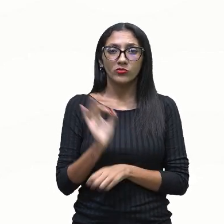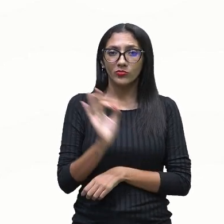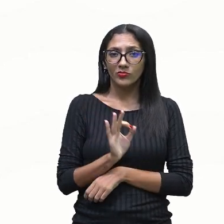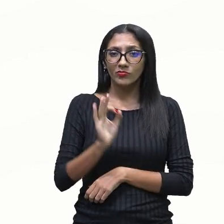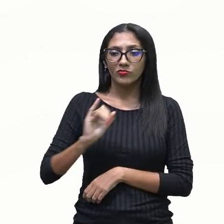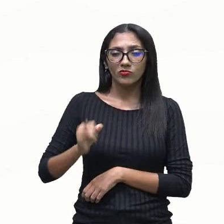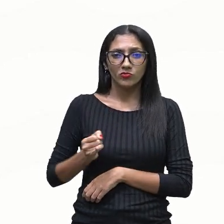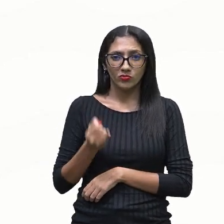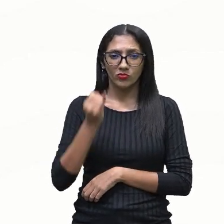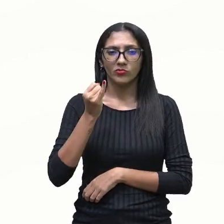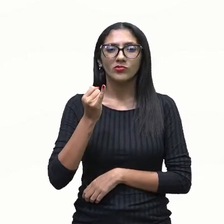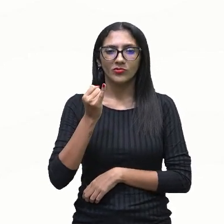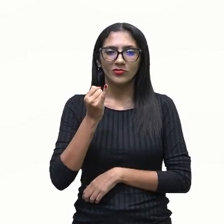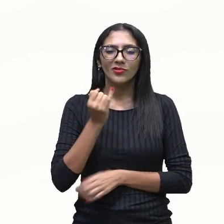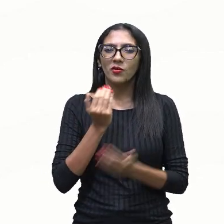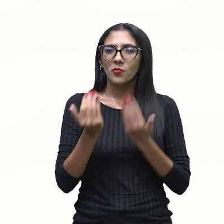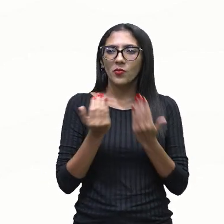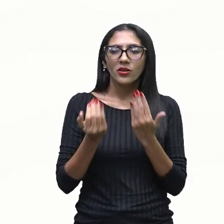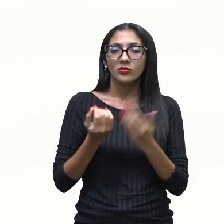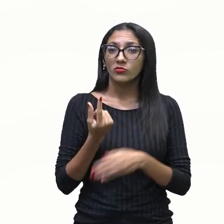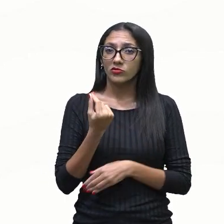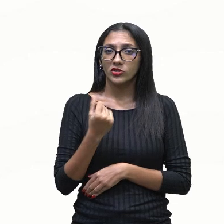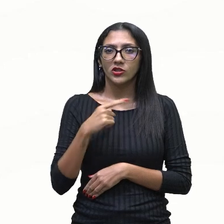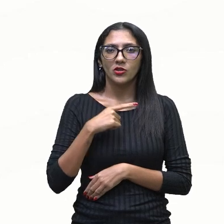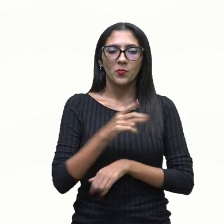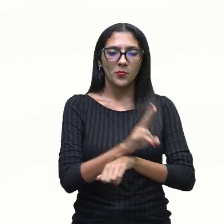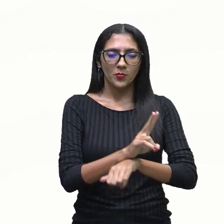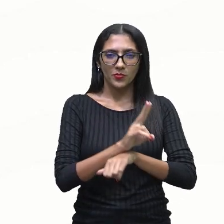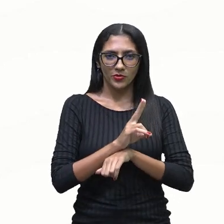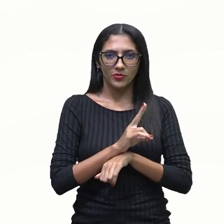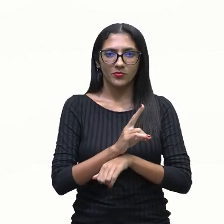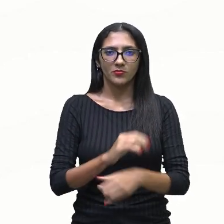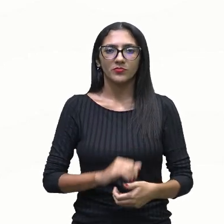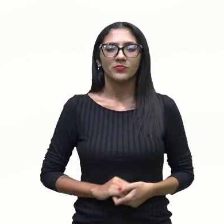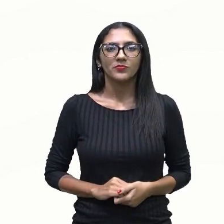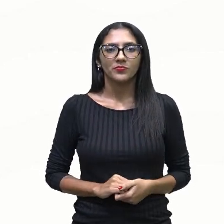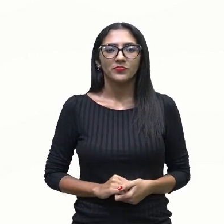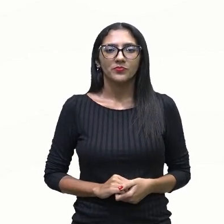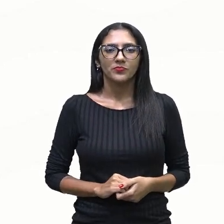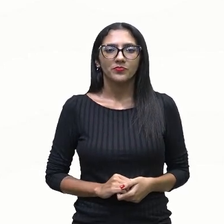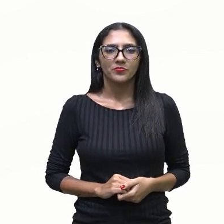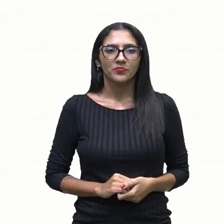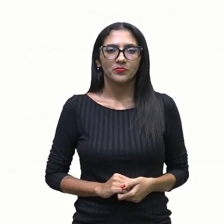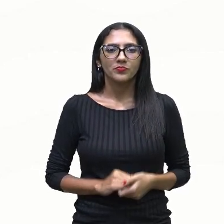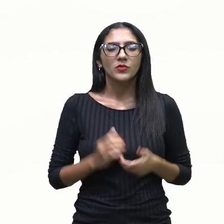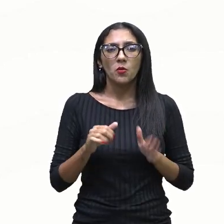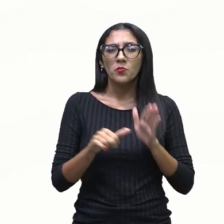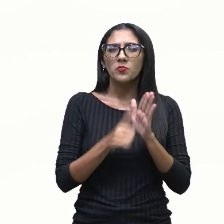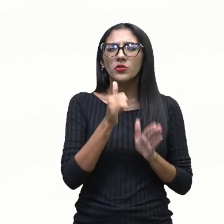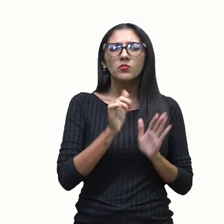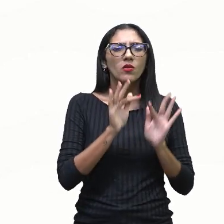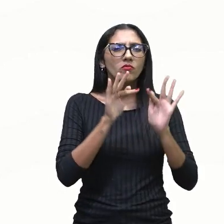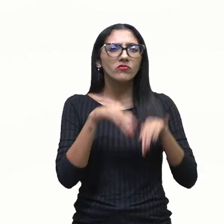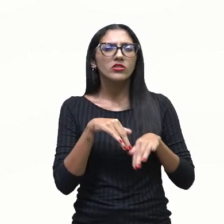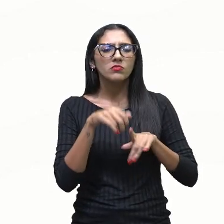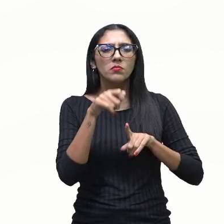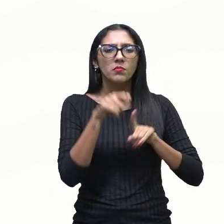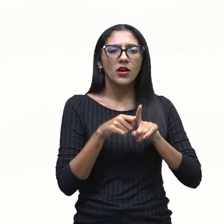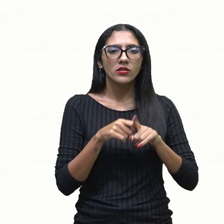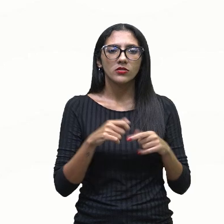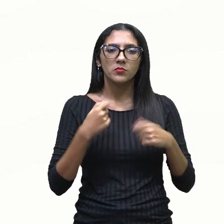relação ao empréstimo que o Fábio fez, tá? Então, no final das contas, no primeiro mês, ele vai ter